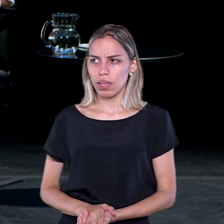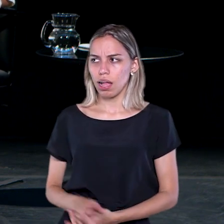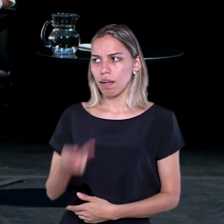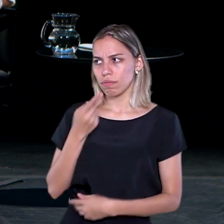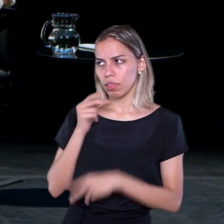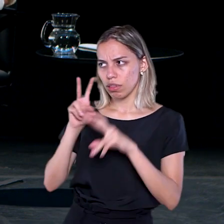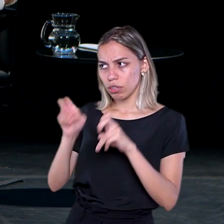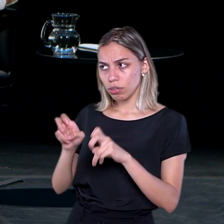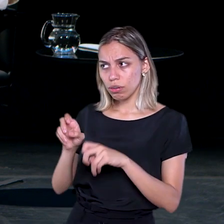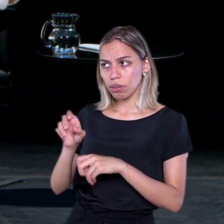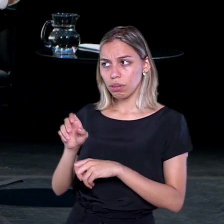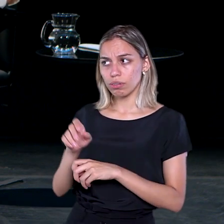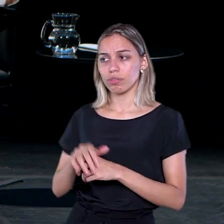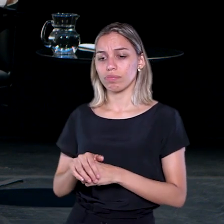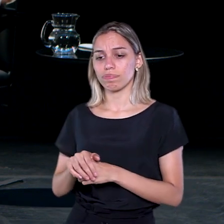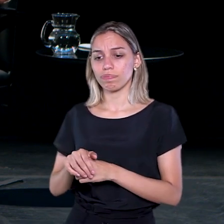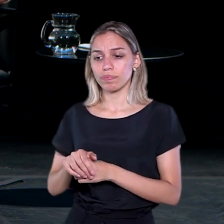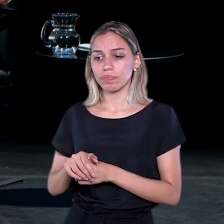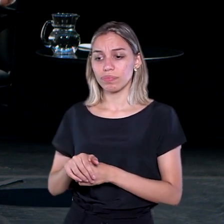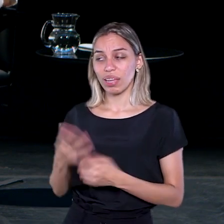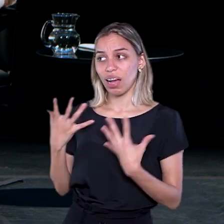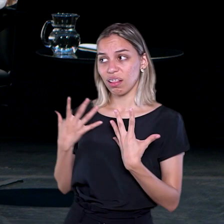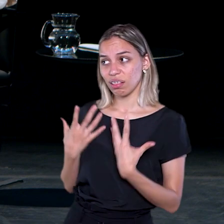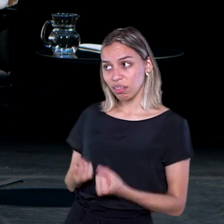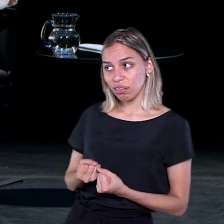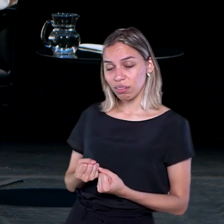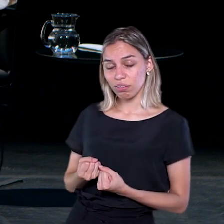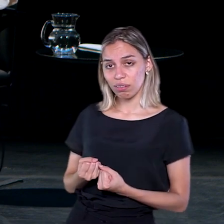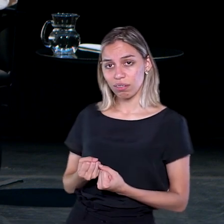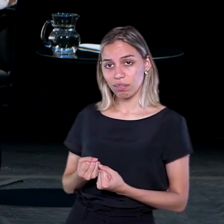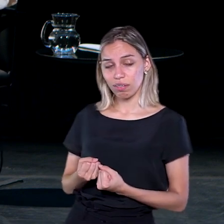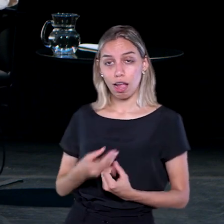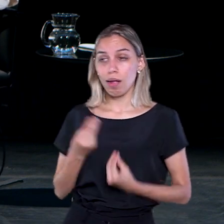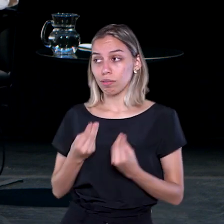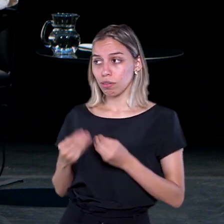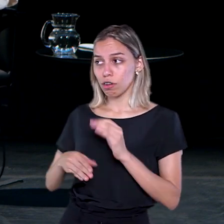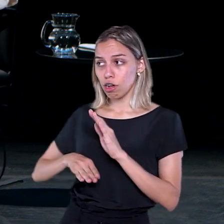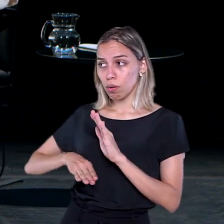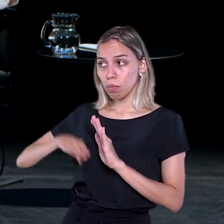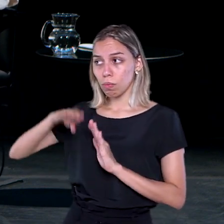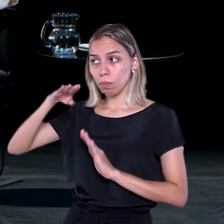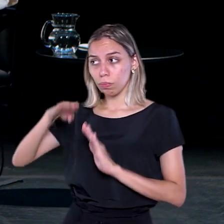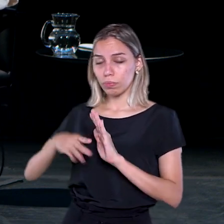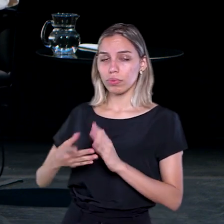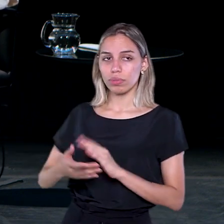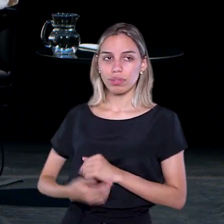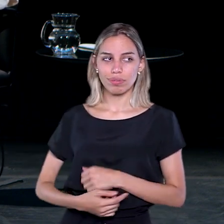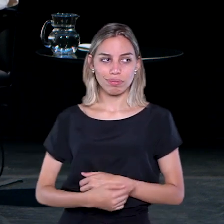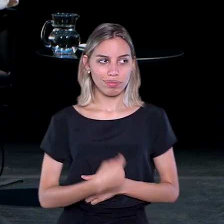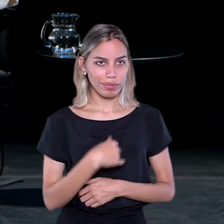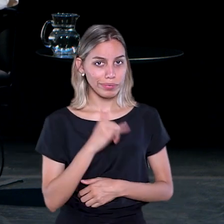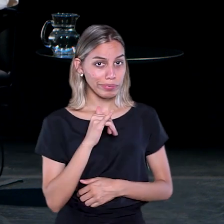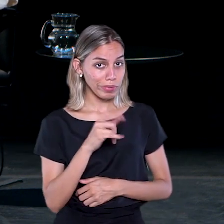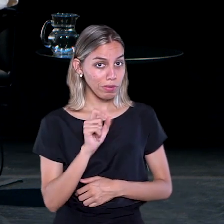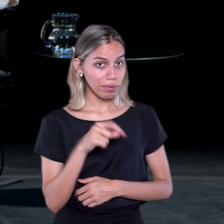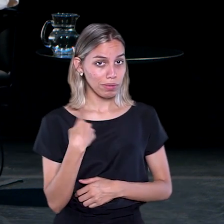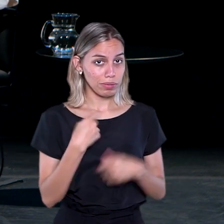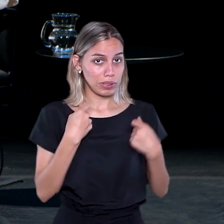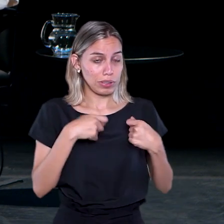está? Como é que está o nível de tolerância? Olha só, eu tenho dito que nós precisamos revisitar essa concepção